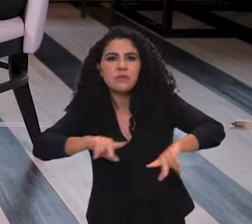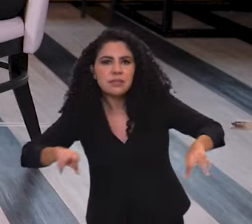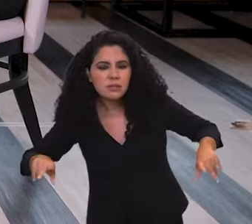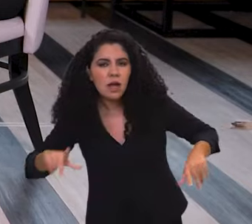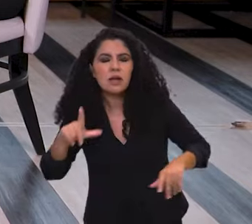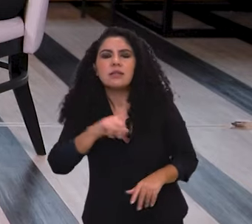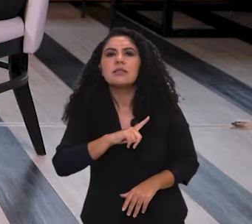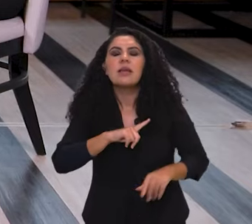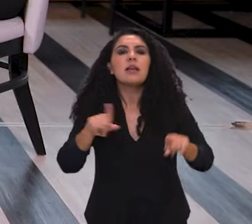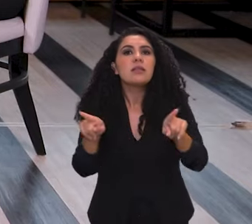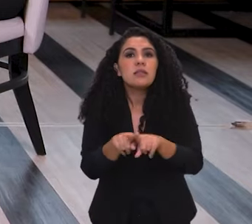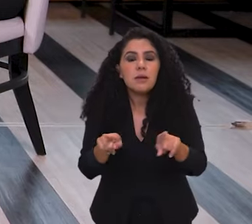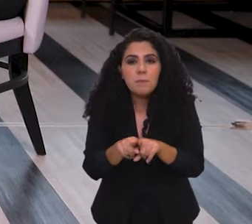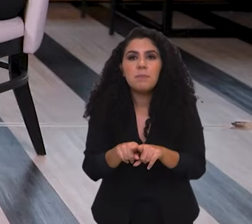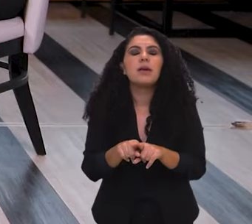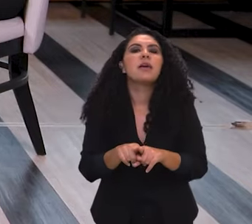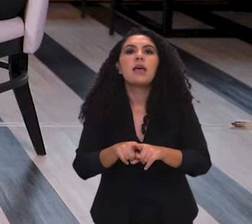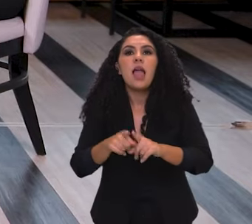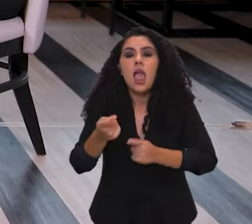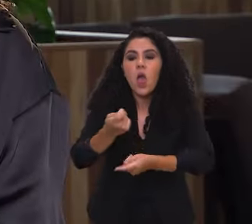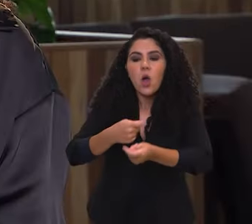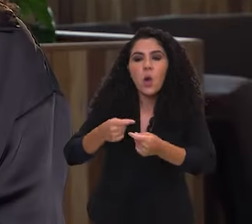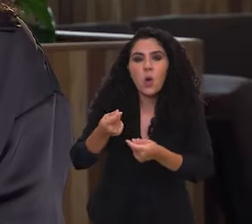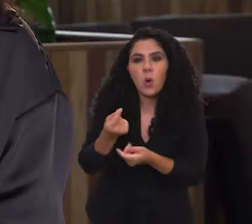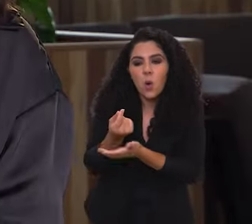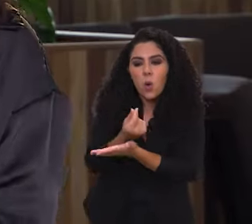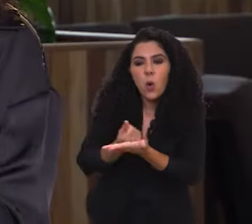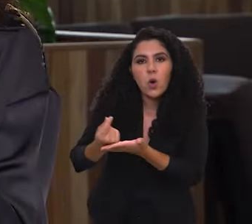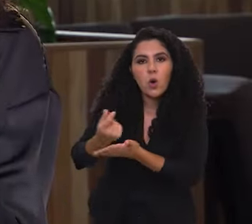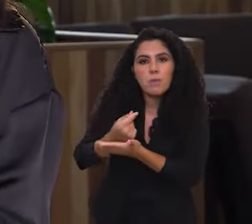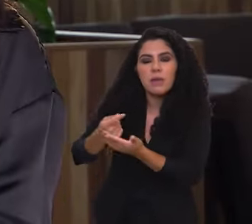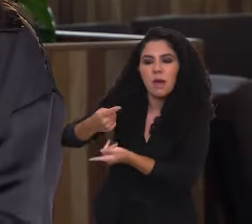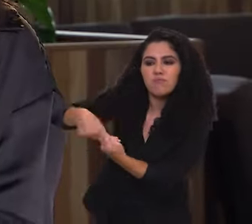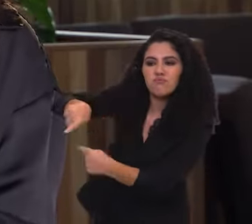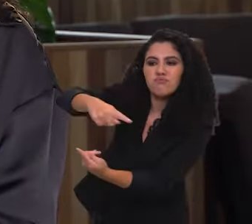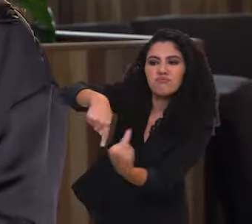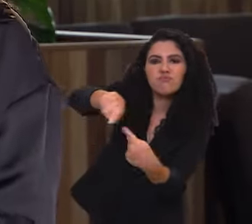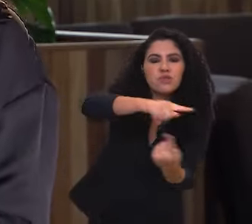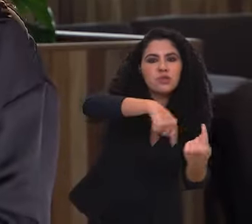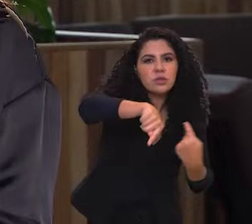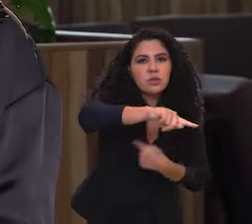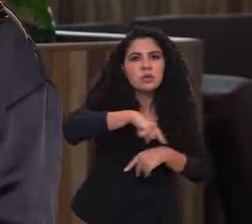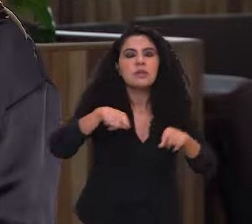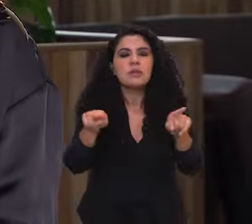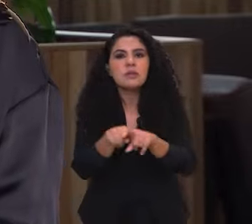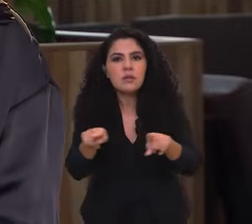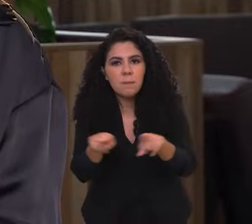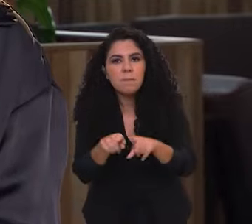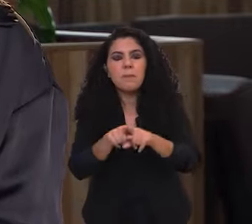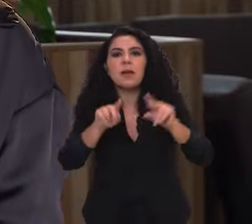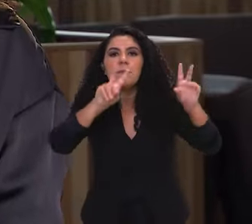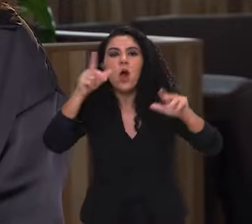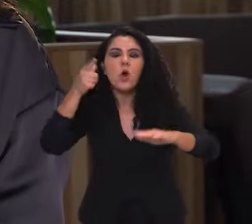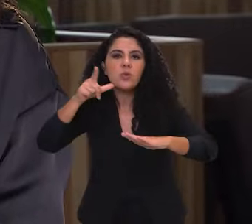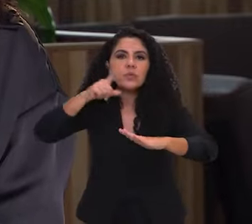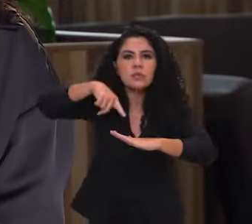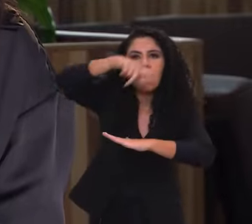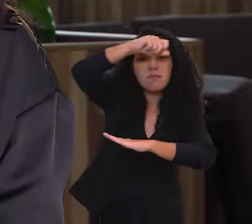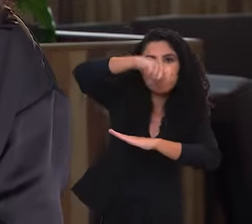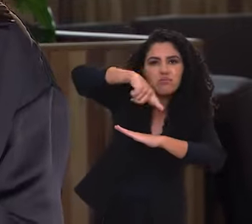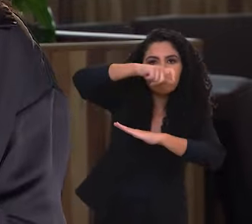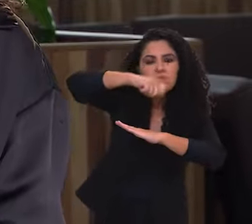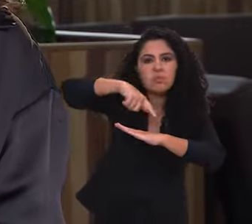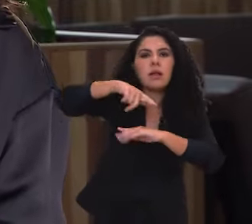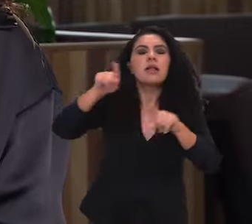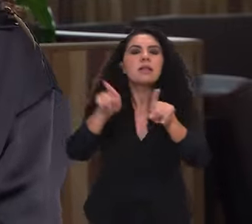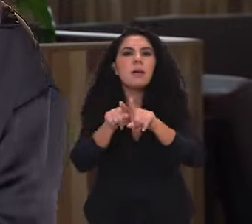nos setores mais urbanos, economia circular, aproveitamento dos resíduos para geração de energia, por exemplo. A gente